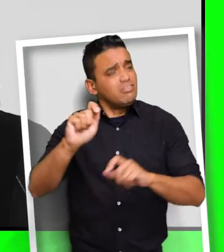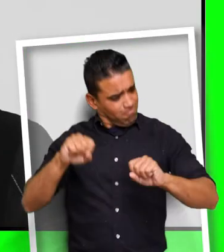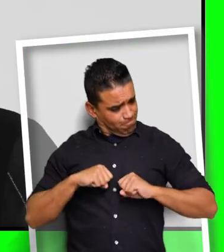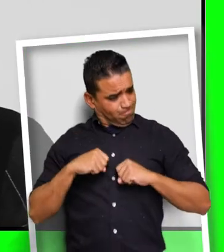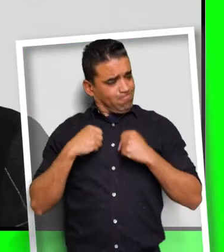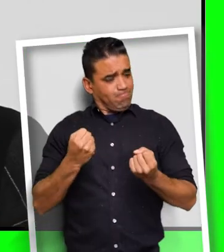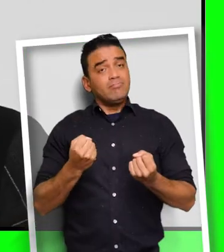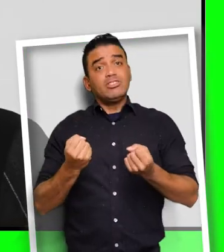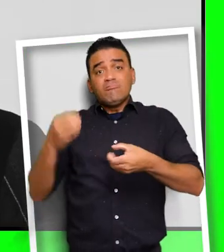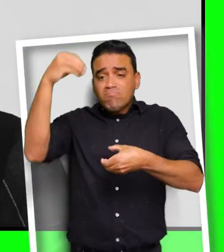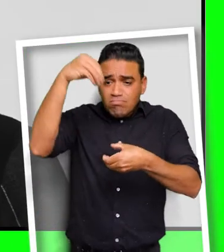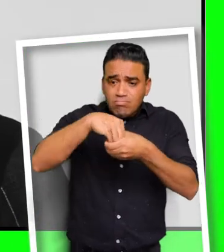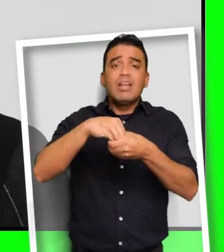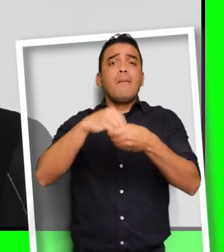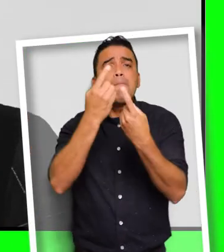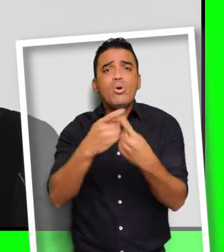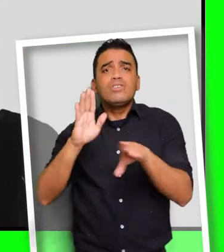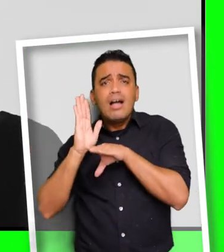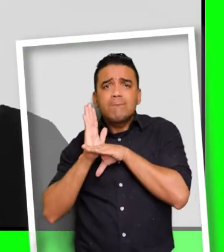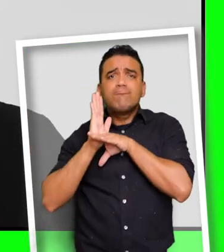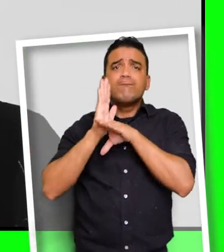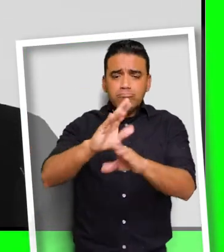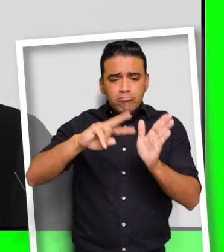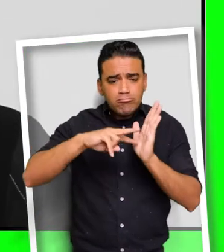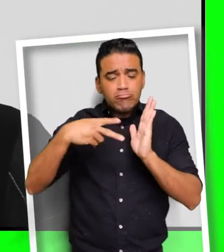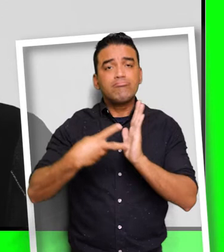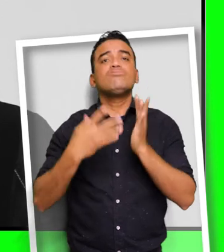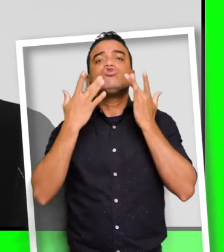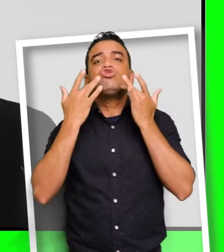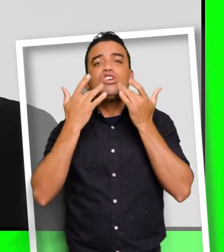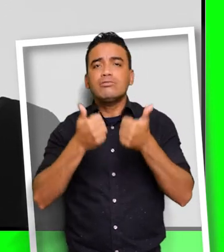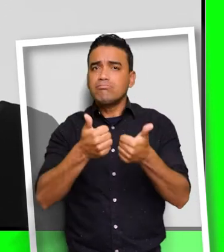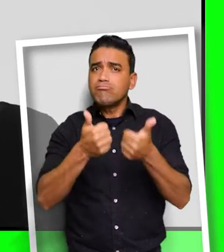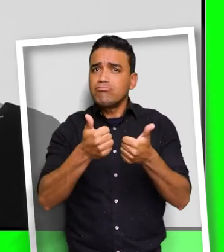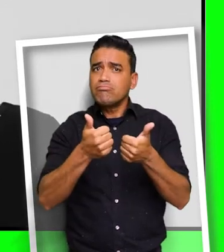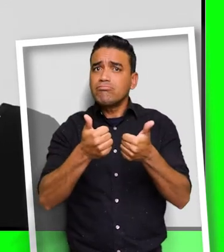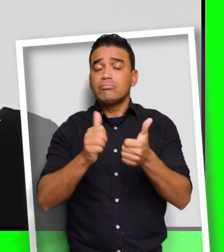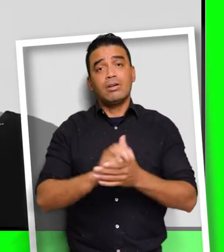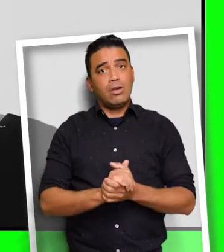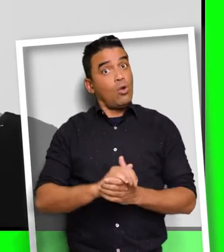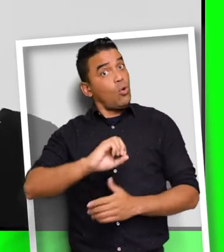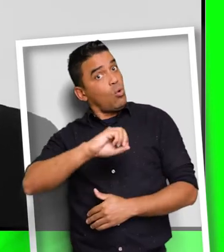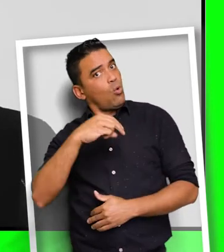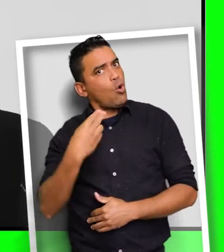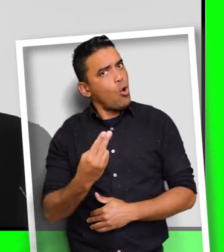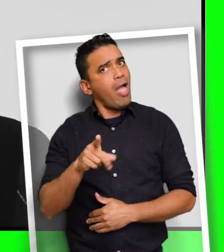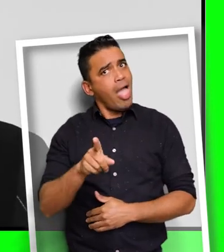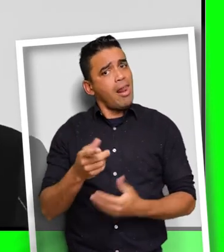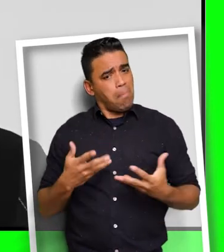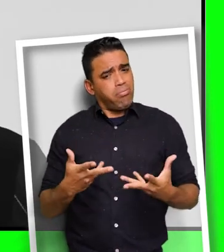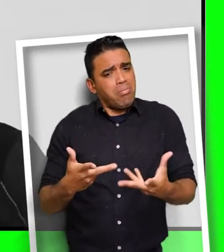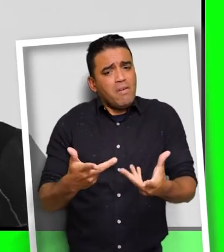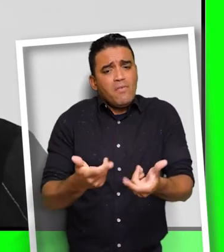música esteja ajudando a dar sentido para essa história, ou que ela seja essencial